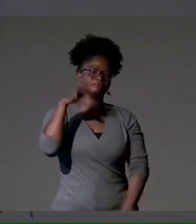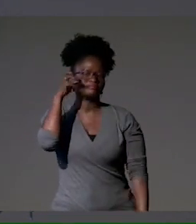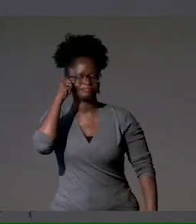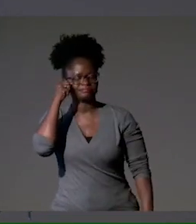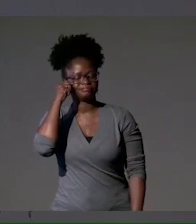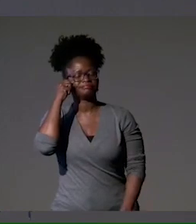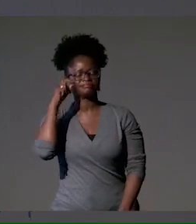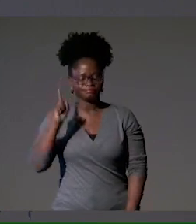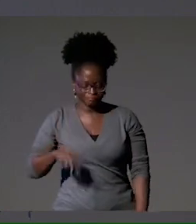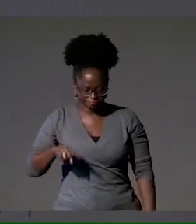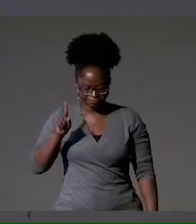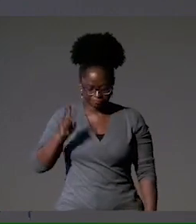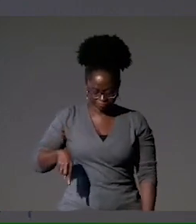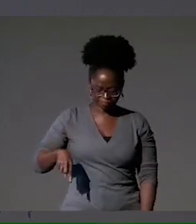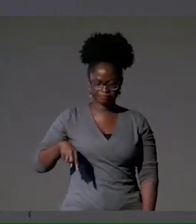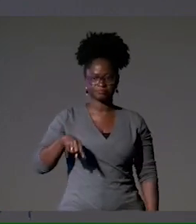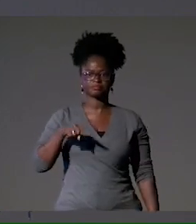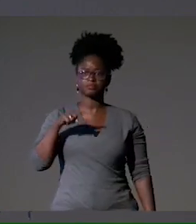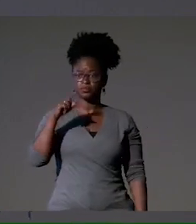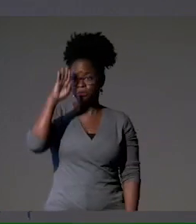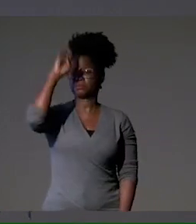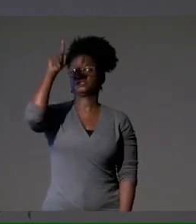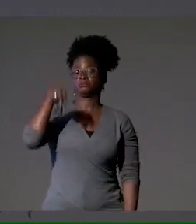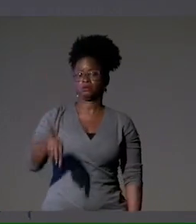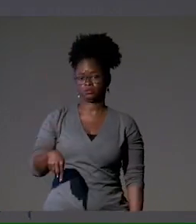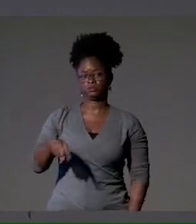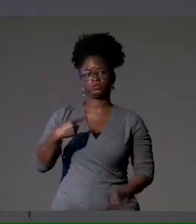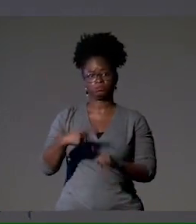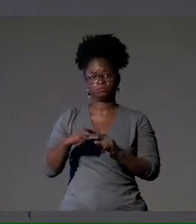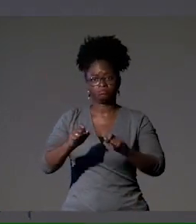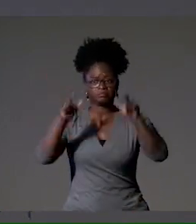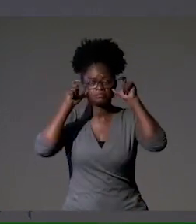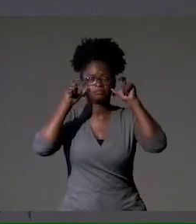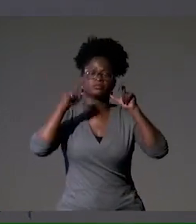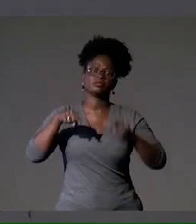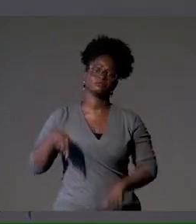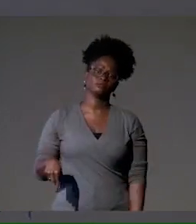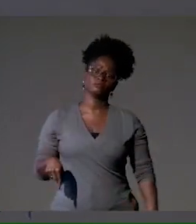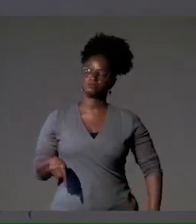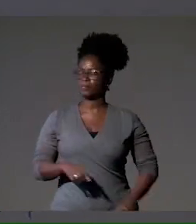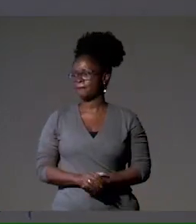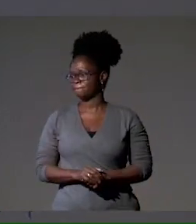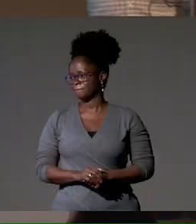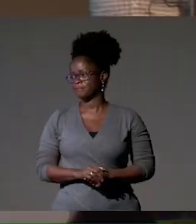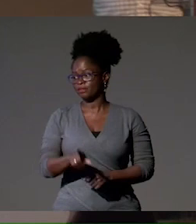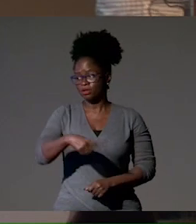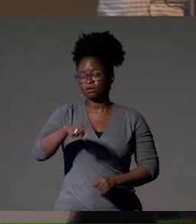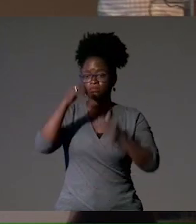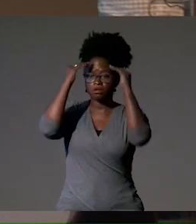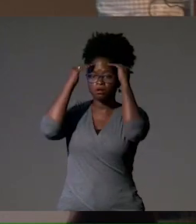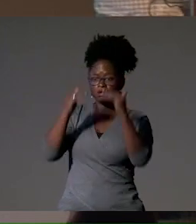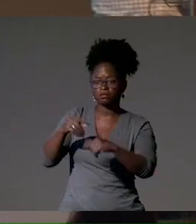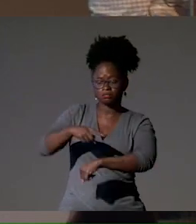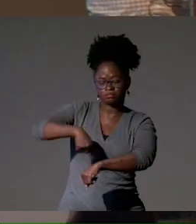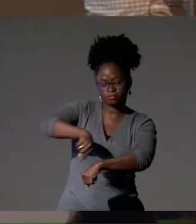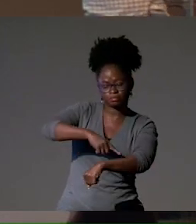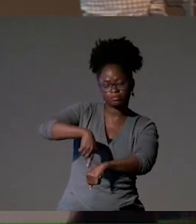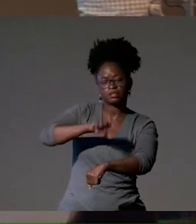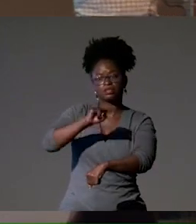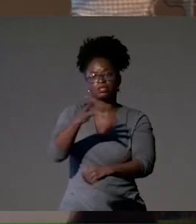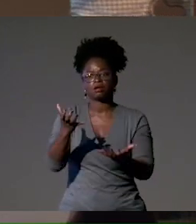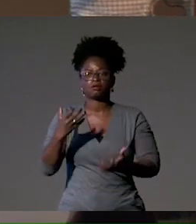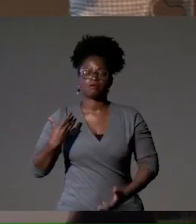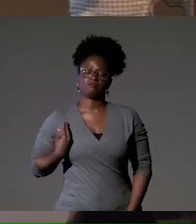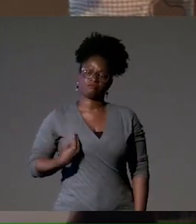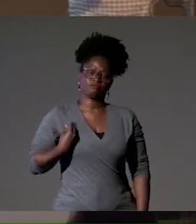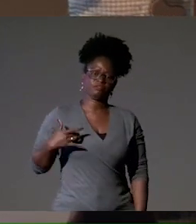Em prevalência, é isso que é o gritante. Nós temos que respeitar relógio se nós queremos ter uma vida